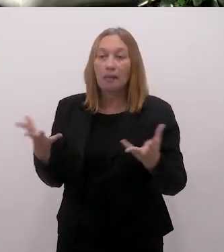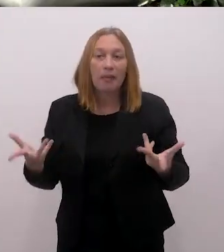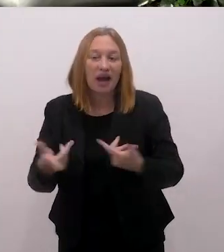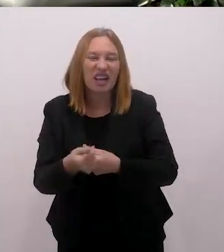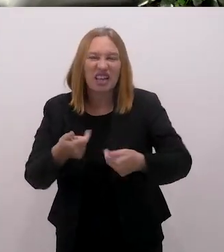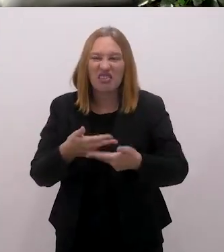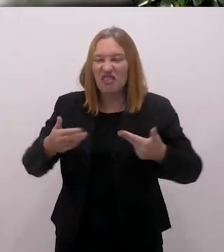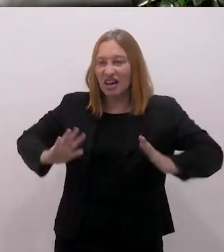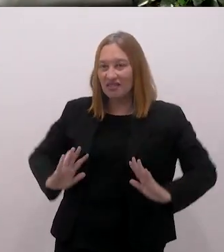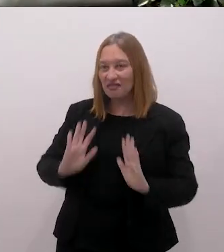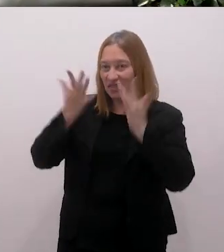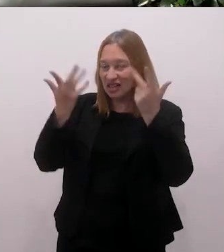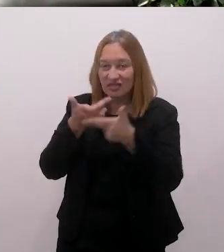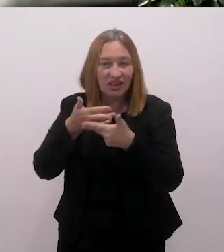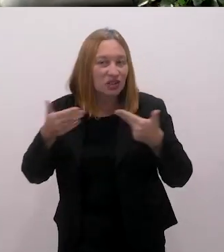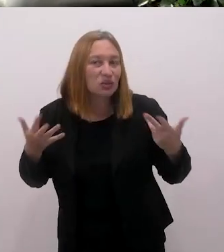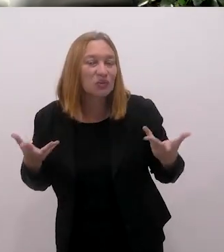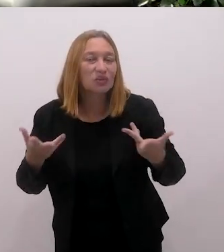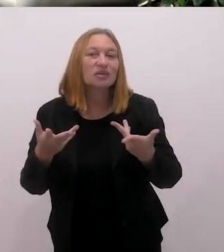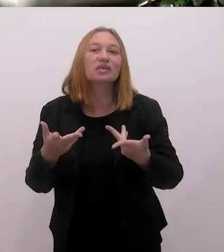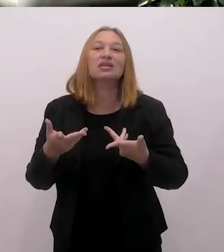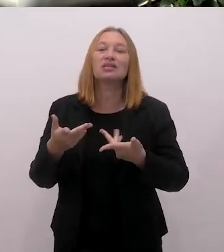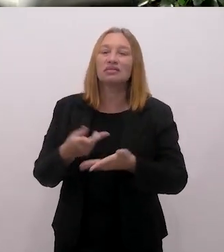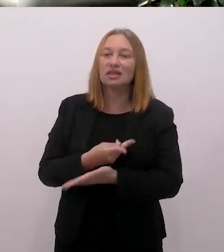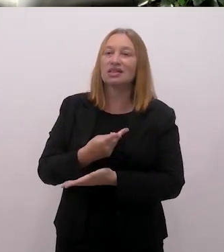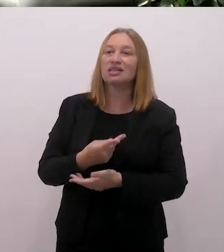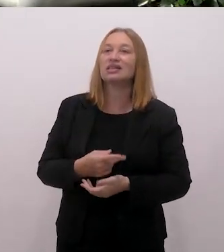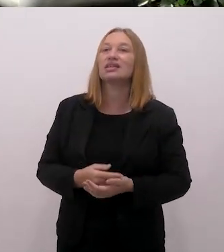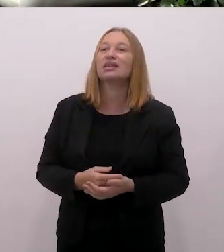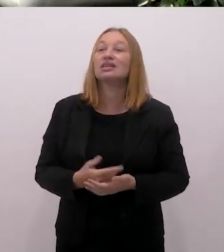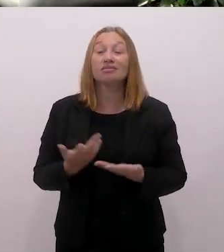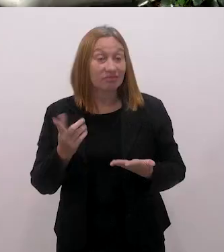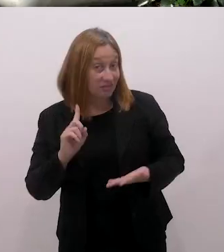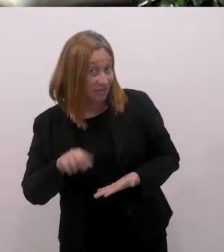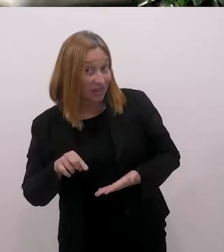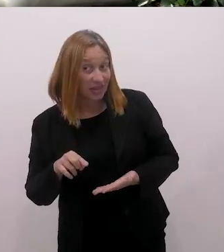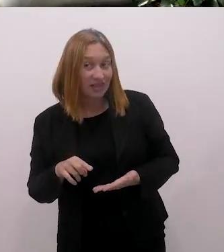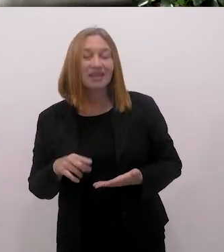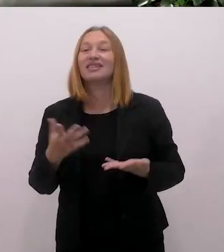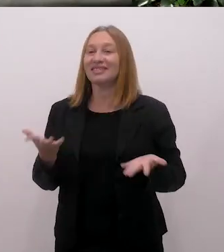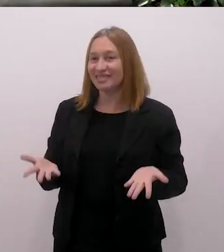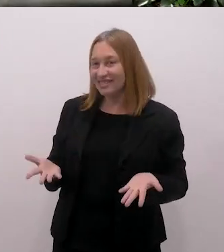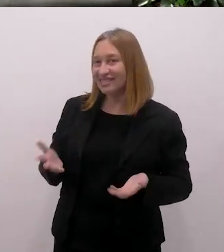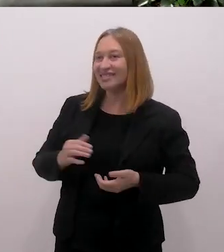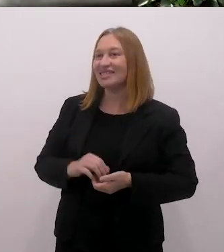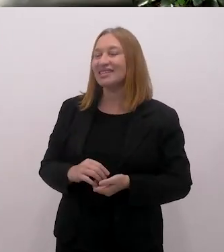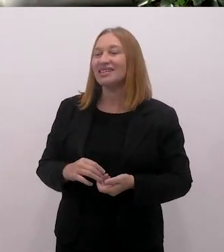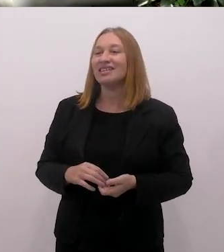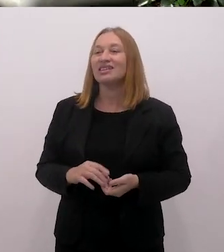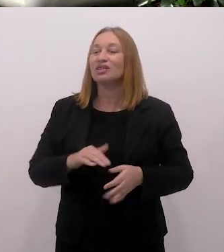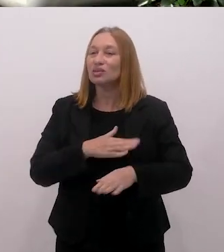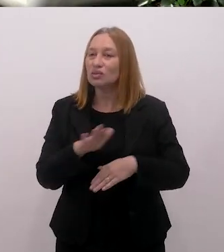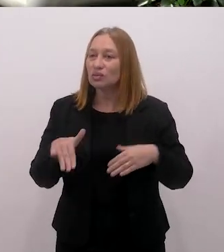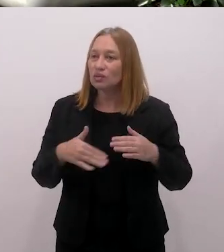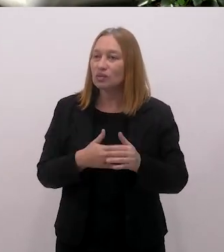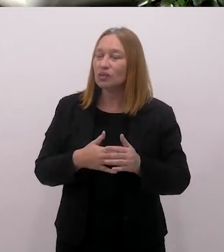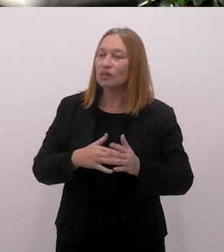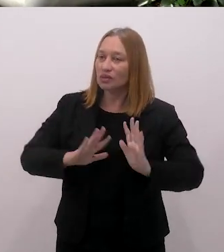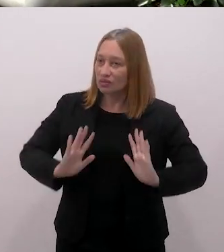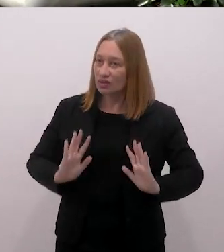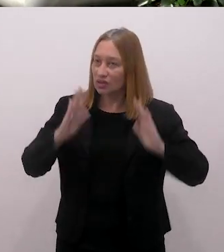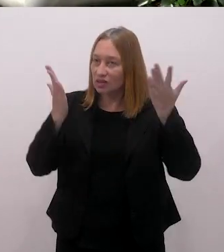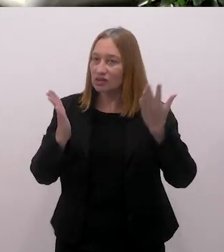livros. Maravilha. Nossa, é muito evento. É a gente muita está coisa, com muito né? evento esse mês para ir. Ah, minha filha, não é? É o Novembro Negro. É isso